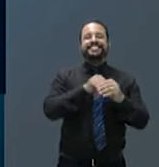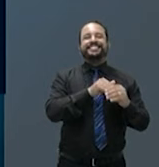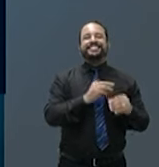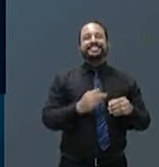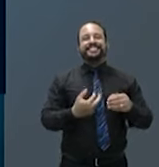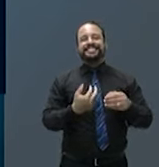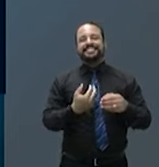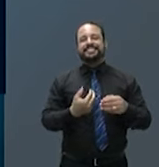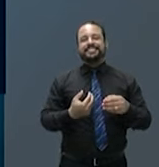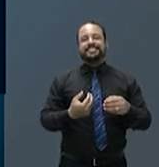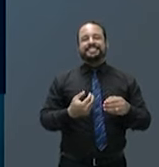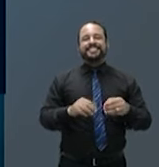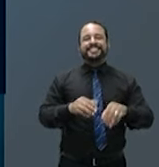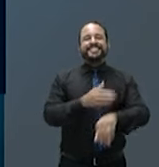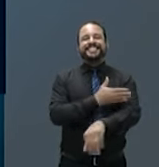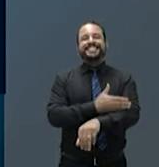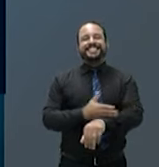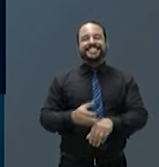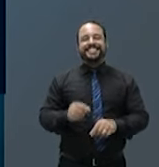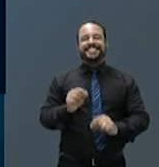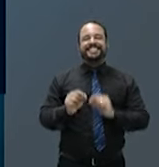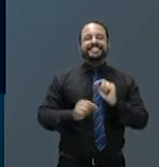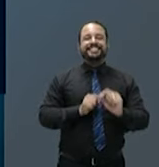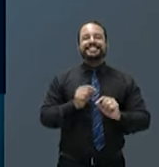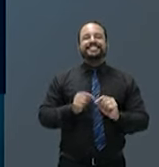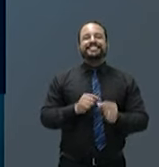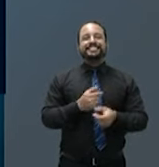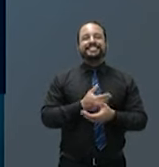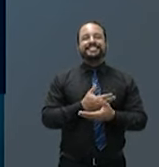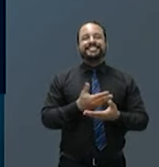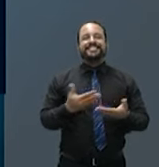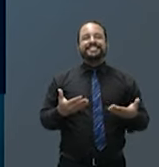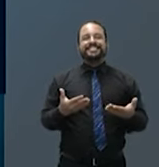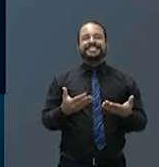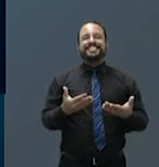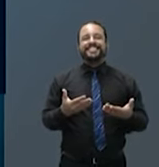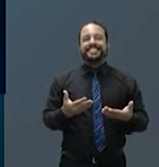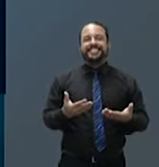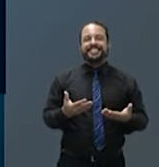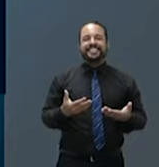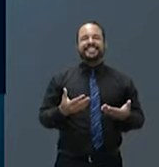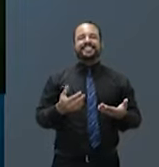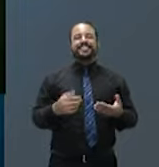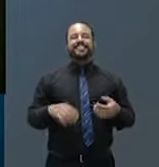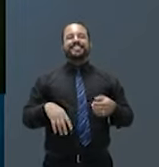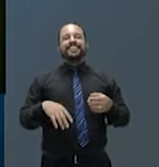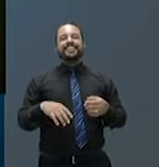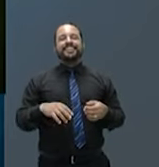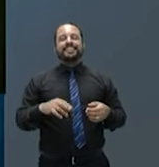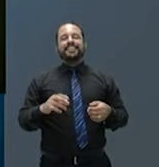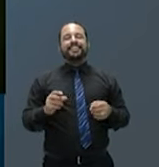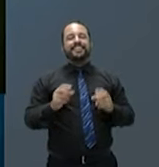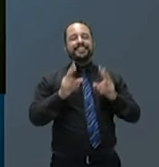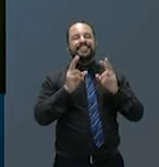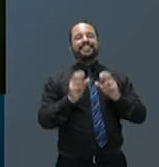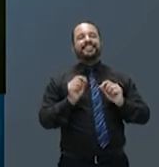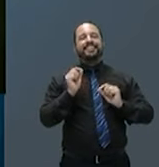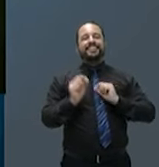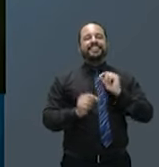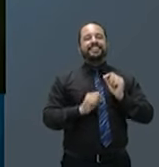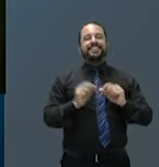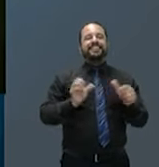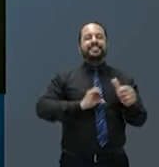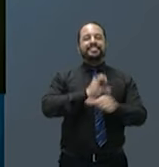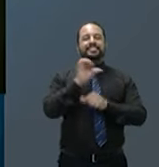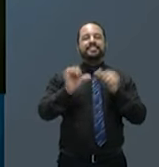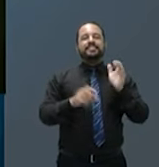irão certamente proliferar, a ponto de que somente uma mudança